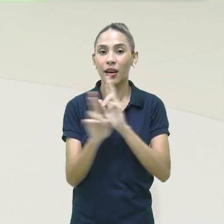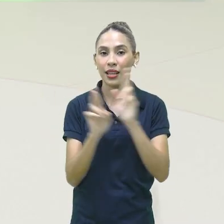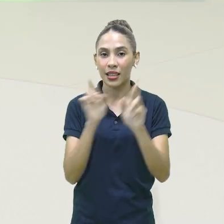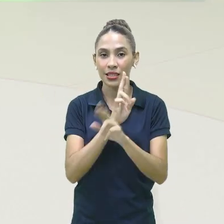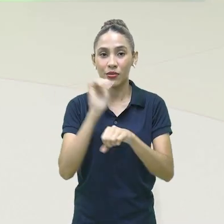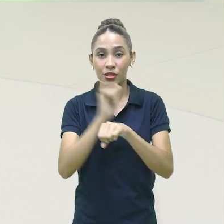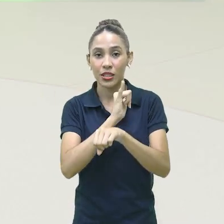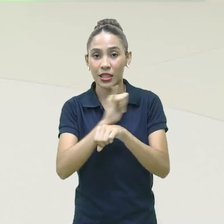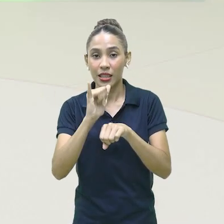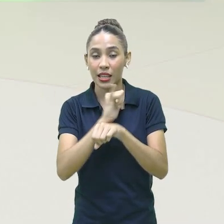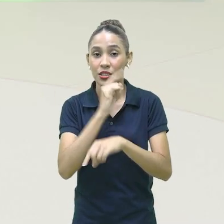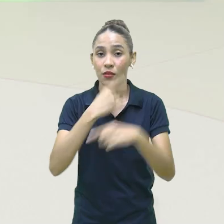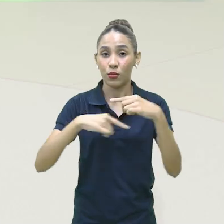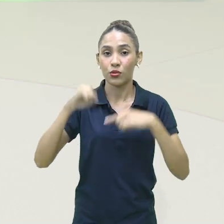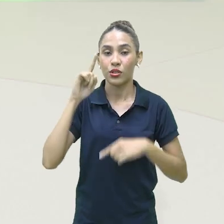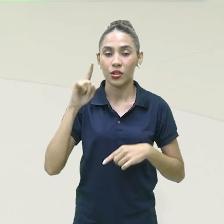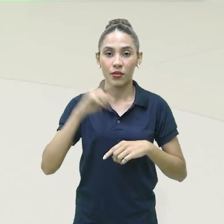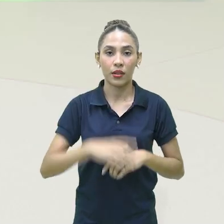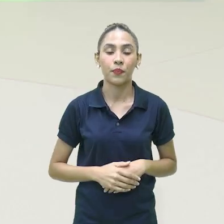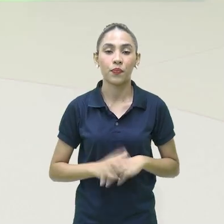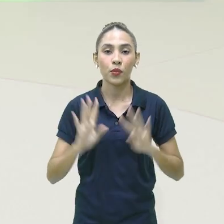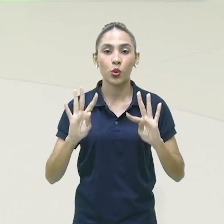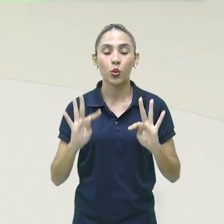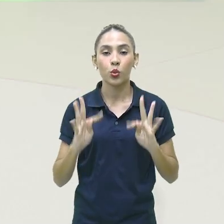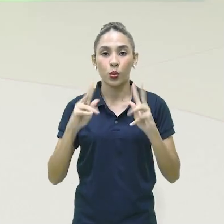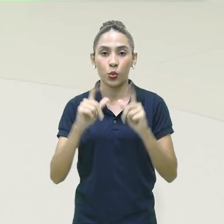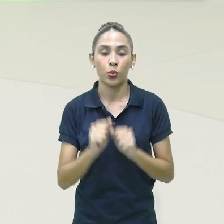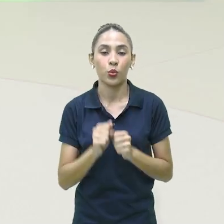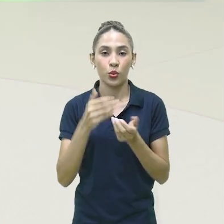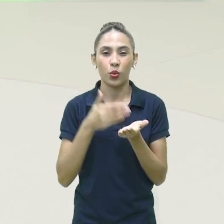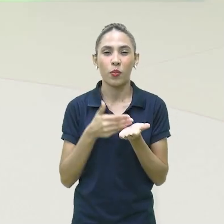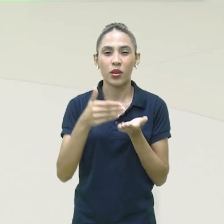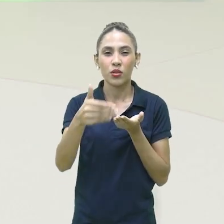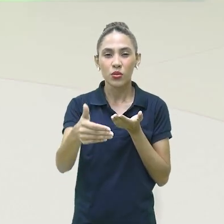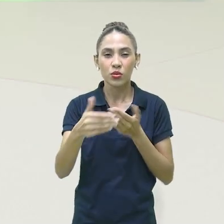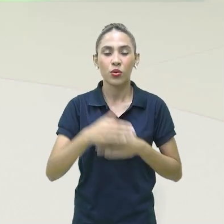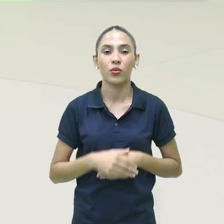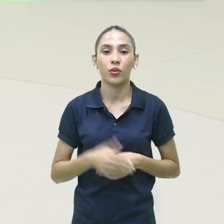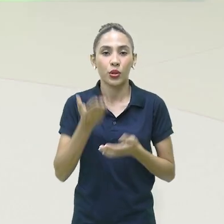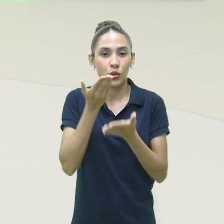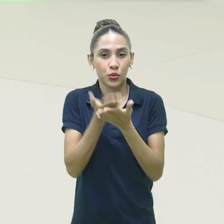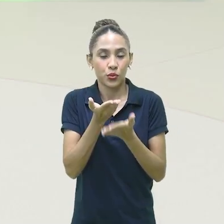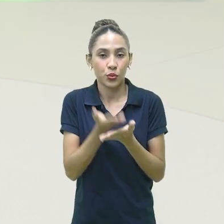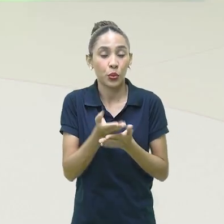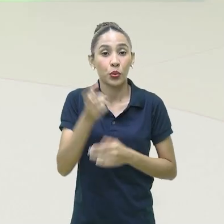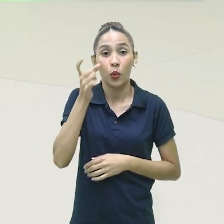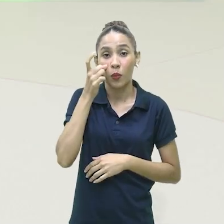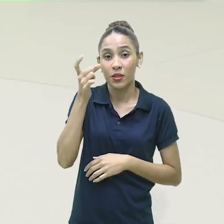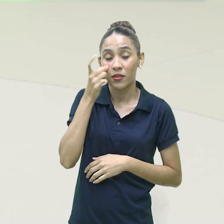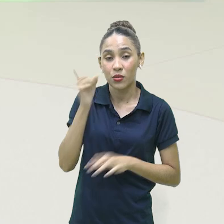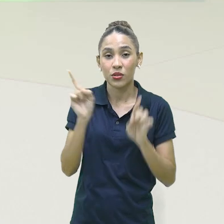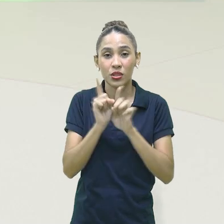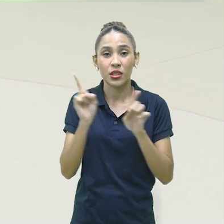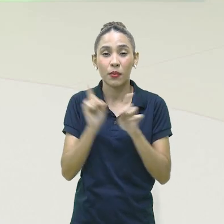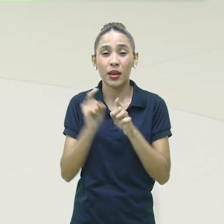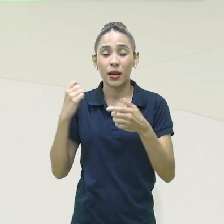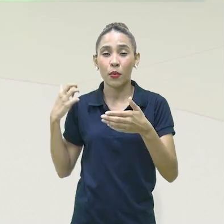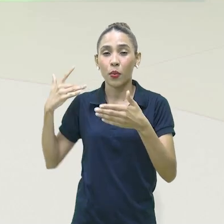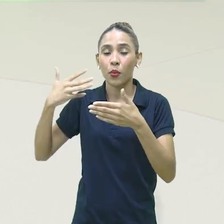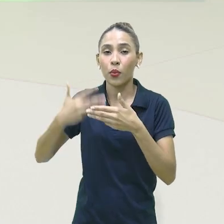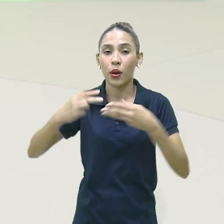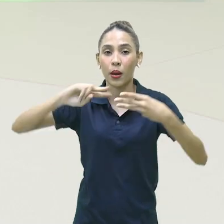estratégia evolutiva, né? Tudo isso começou com os estudos e as observações aí desde